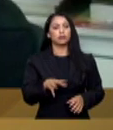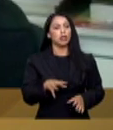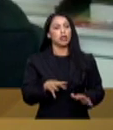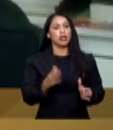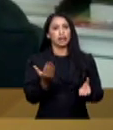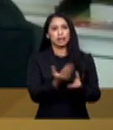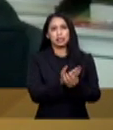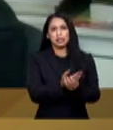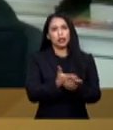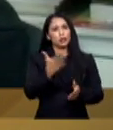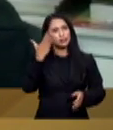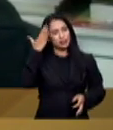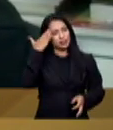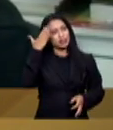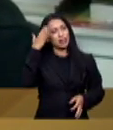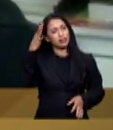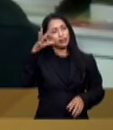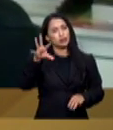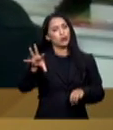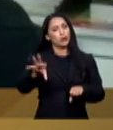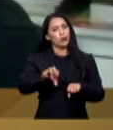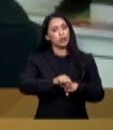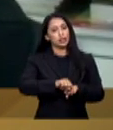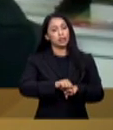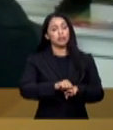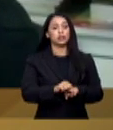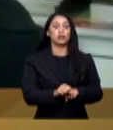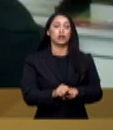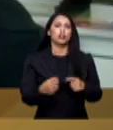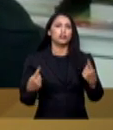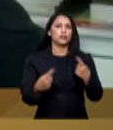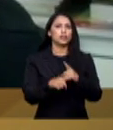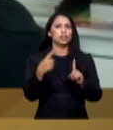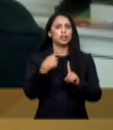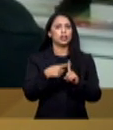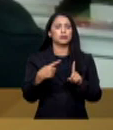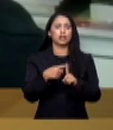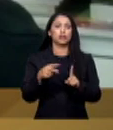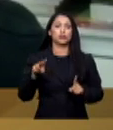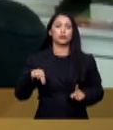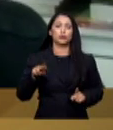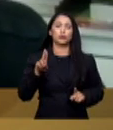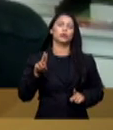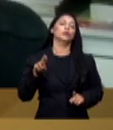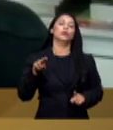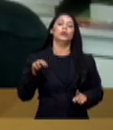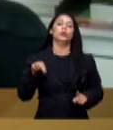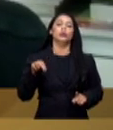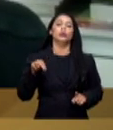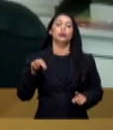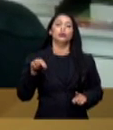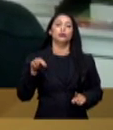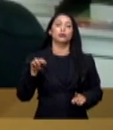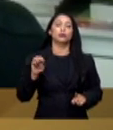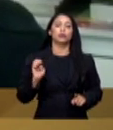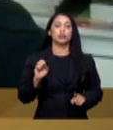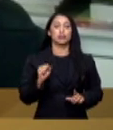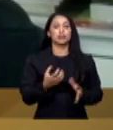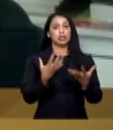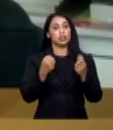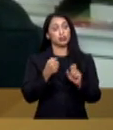da ação, nesse ponto de divergindo em parte do ministro Nunes Marques, que dela conheceu apenas em